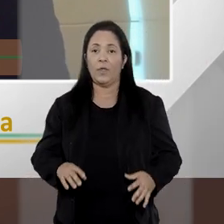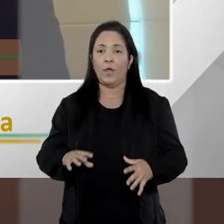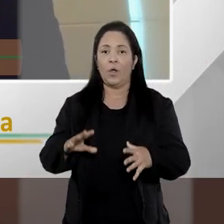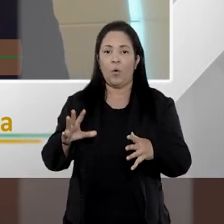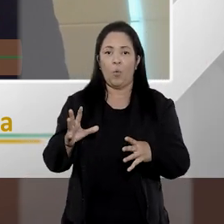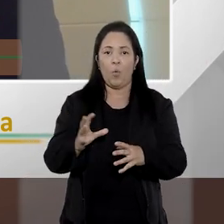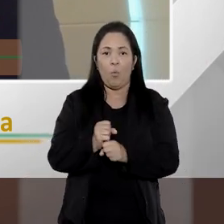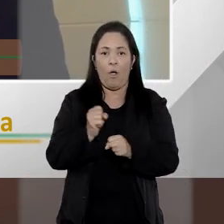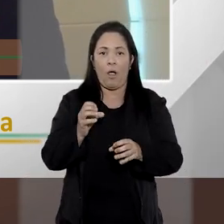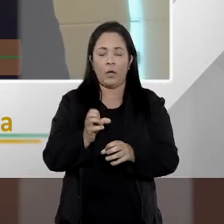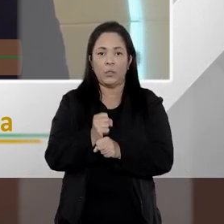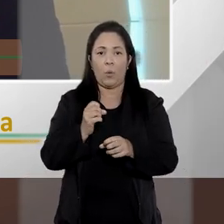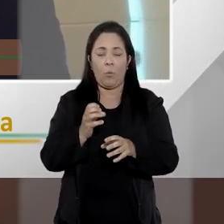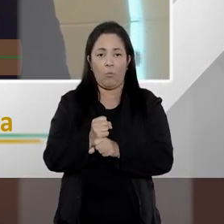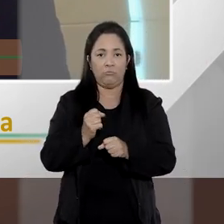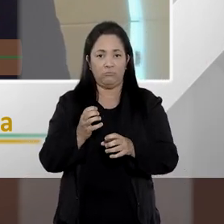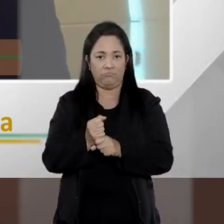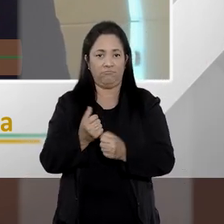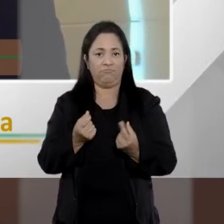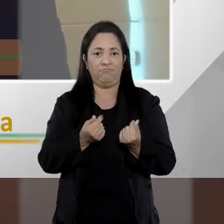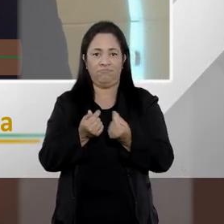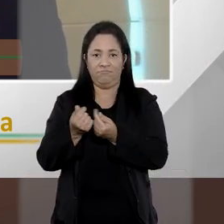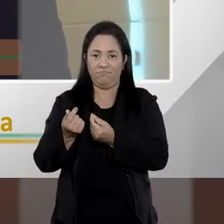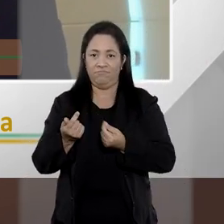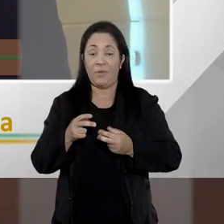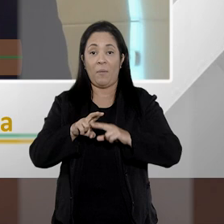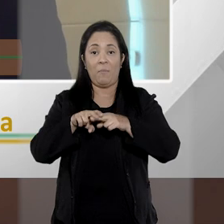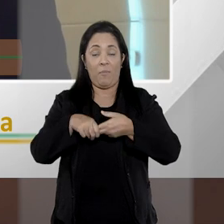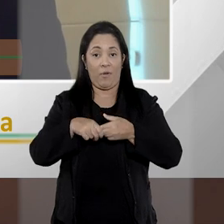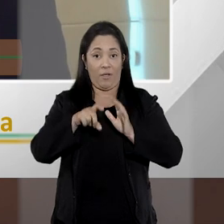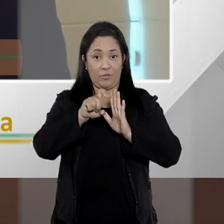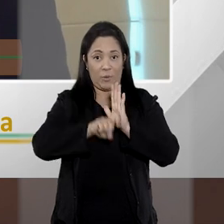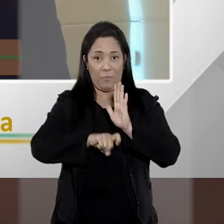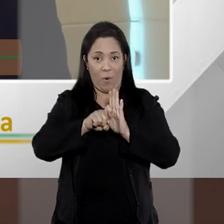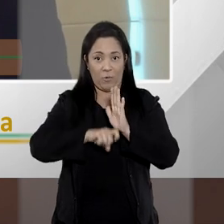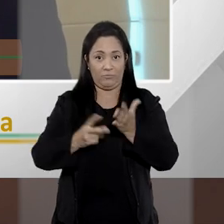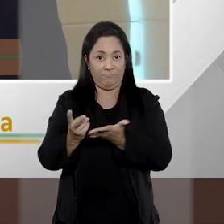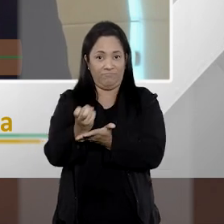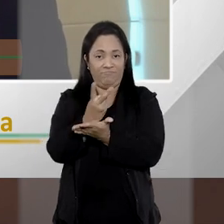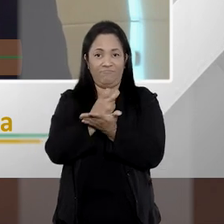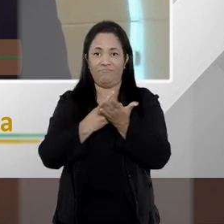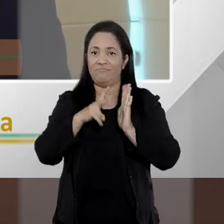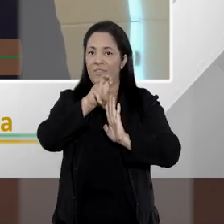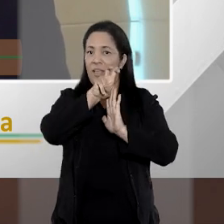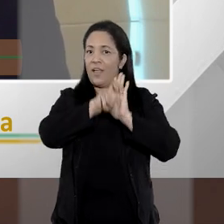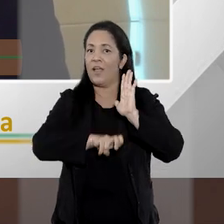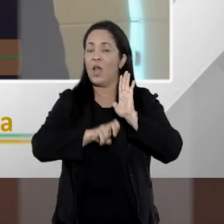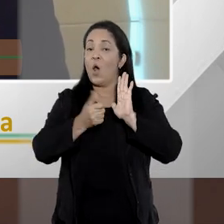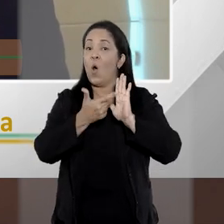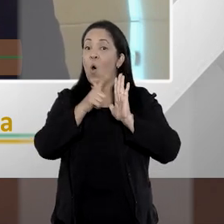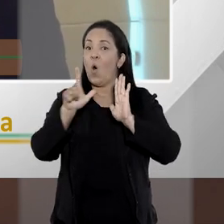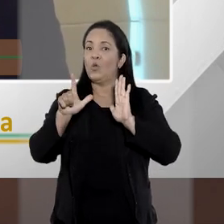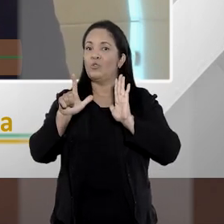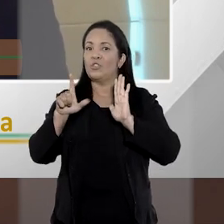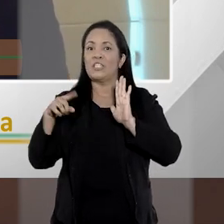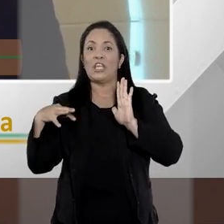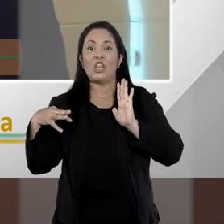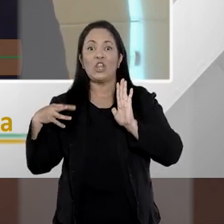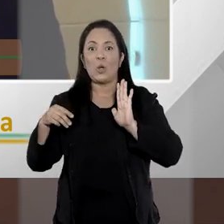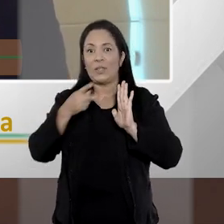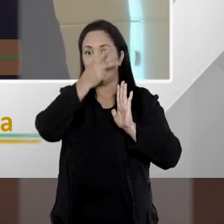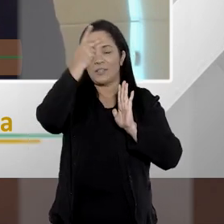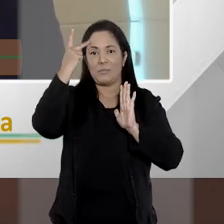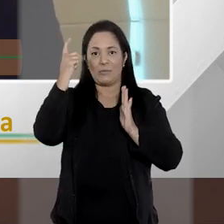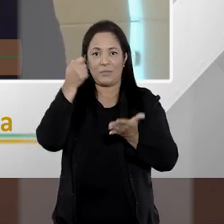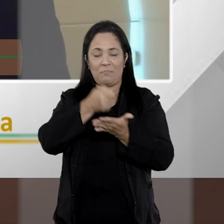do imposto de renda da pessoa física. E a partir desse imposto, a partir de outros tantos tributos que são, né, pagos por nós diariamente,